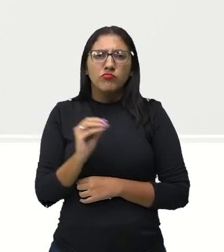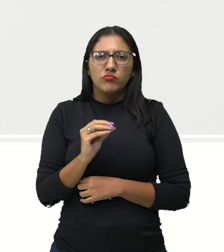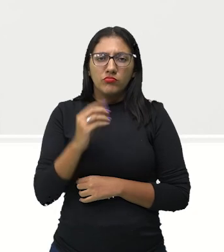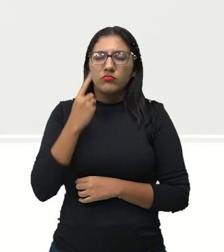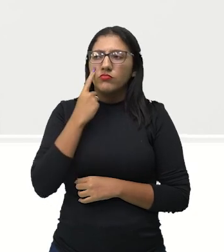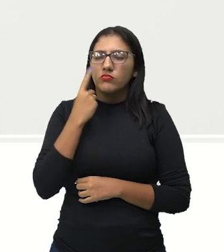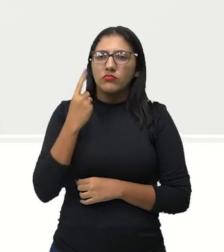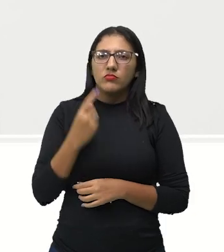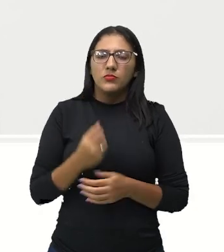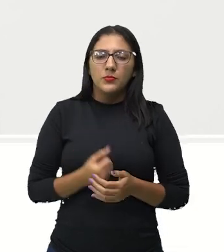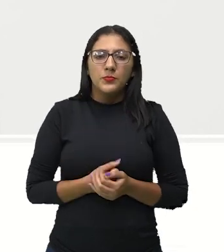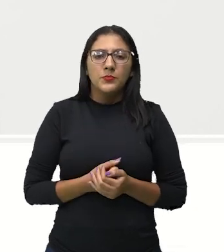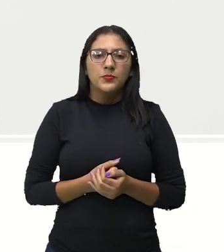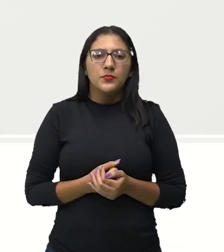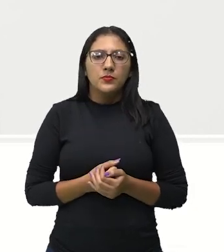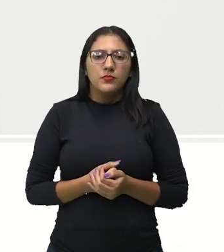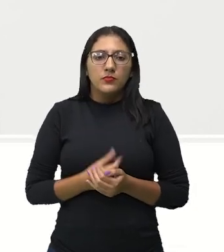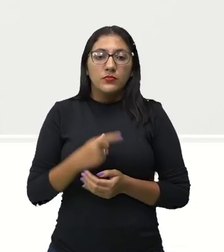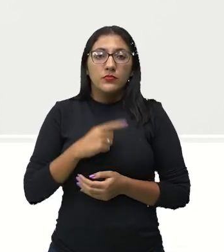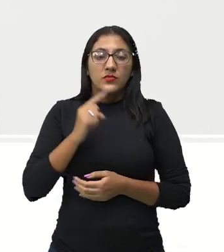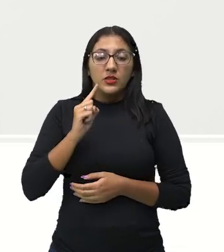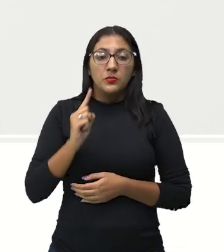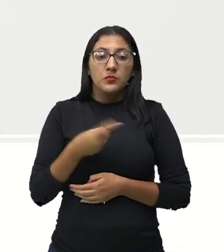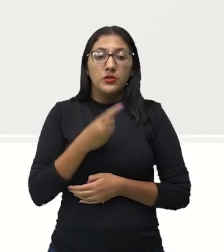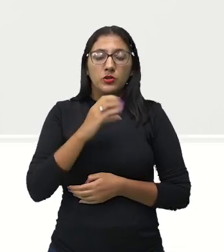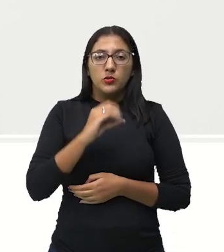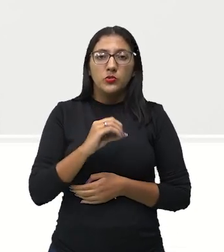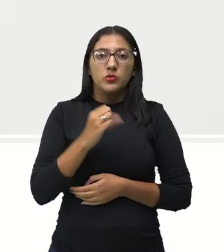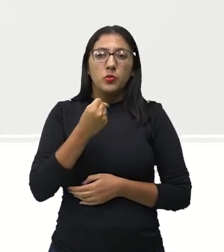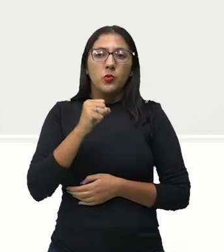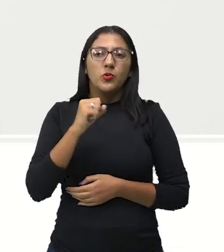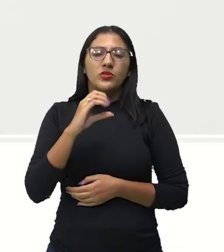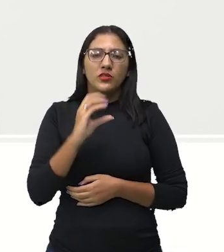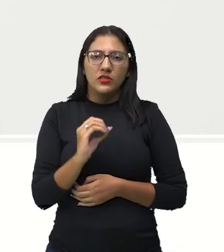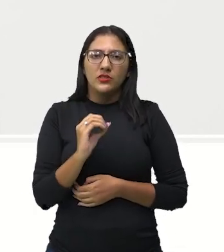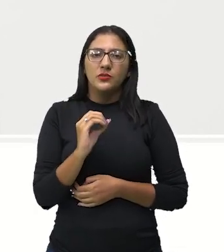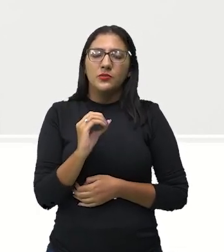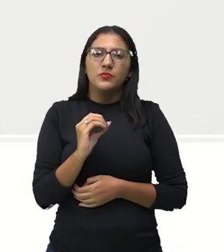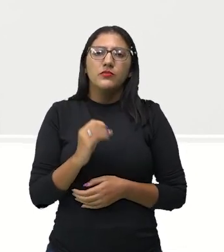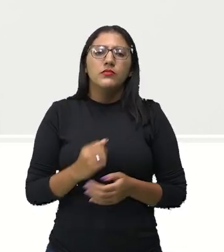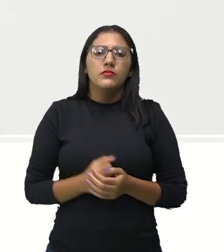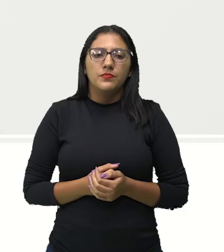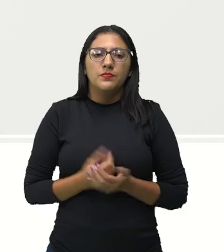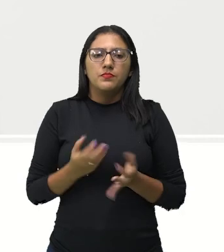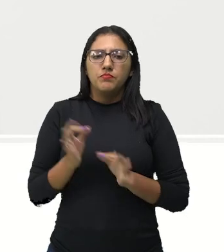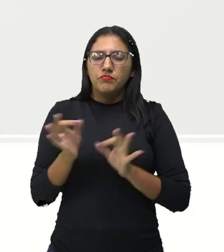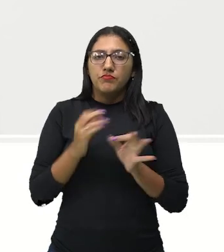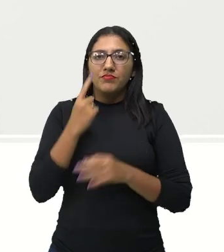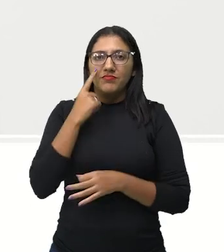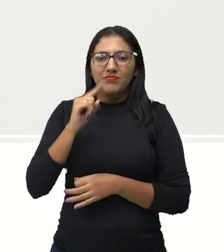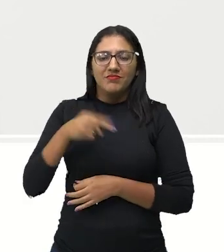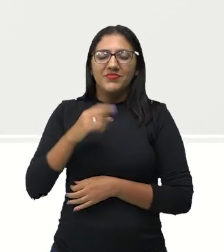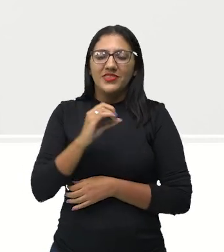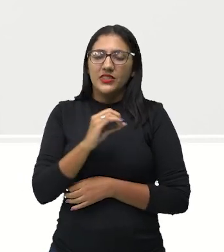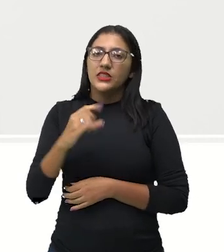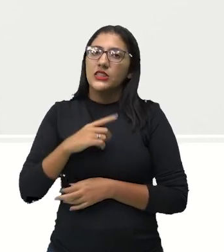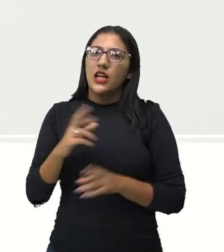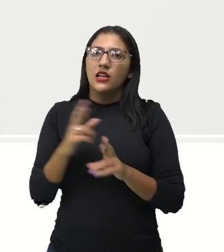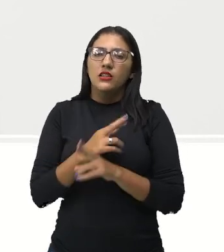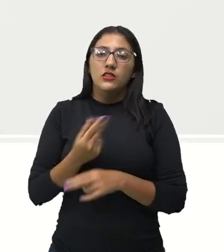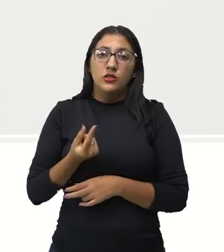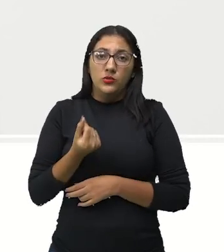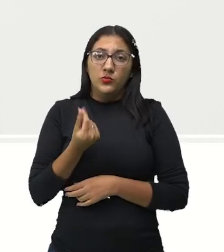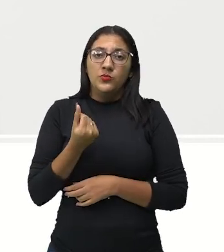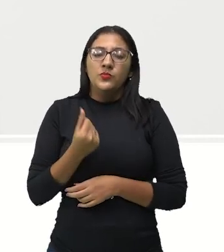1, 10. Quer dizer que o juro, então, é 1.080. Agora, eu vou botar aqui 00, porque nós estamos tratando de dinheiro, tá